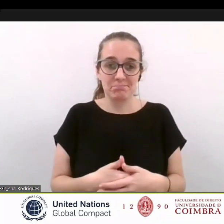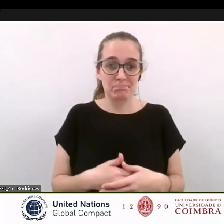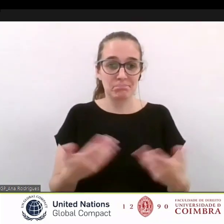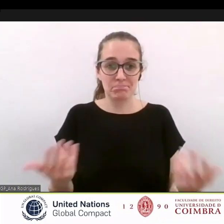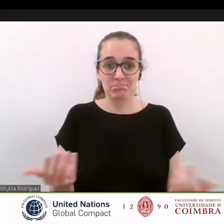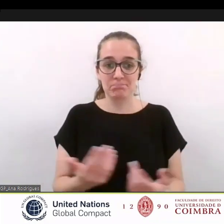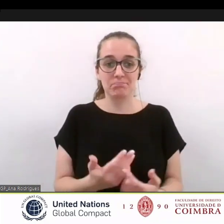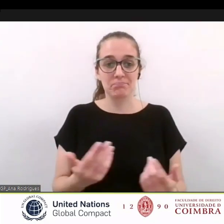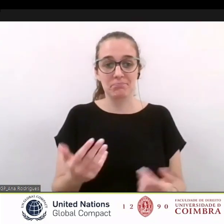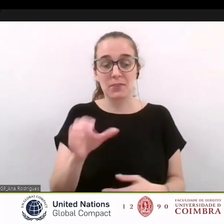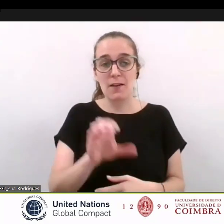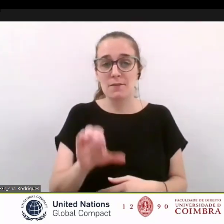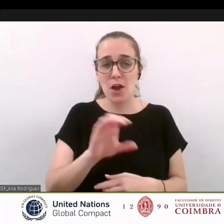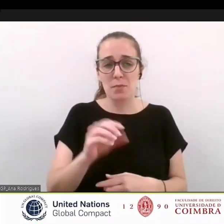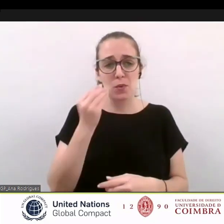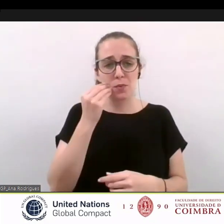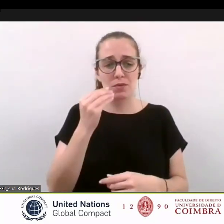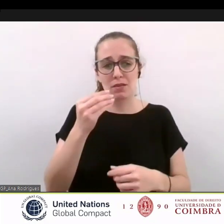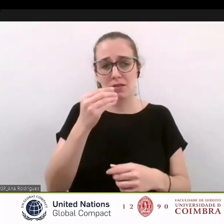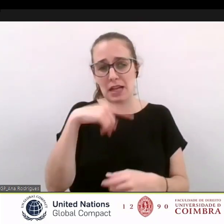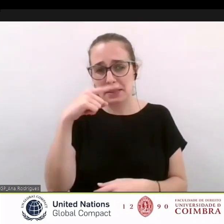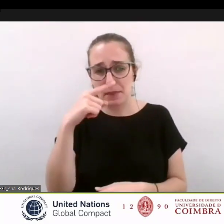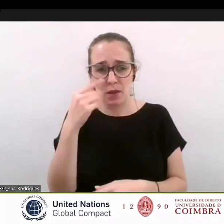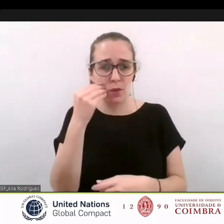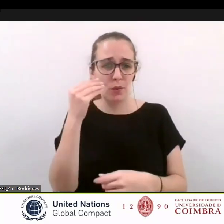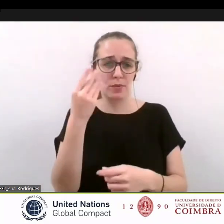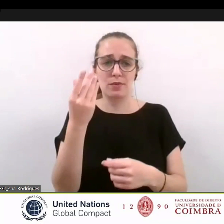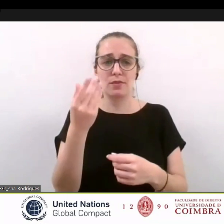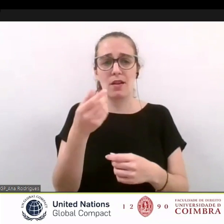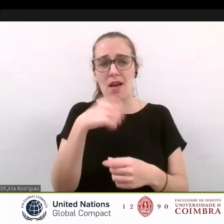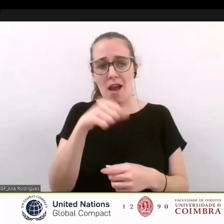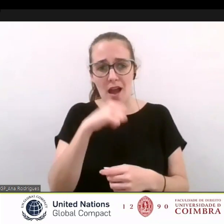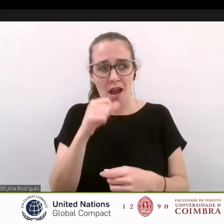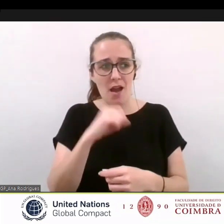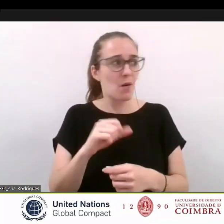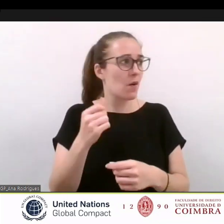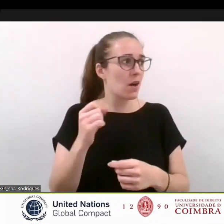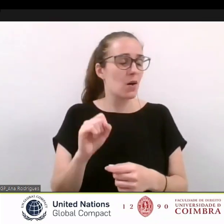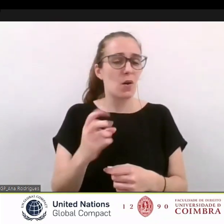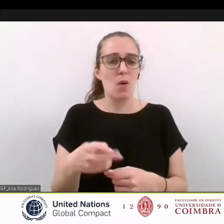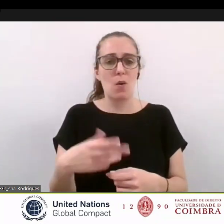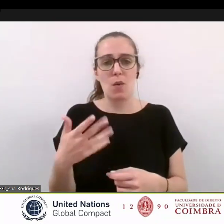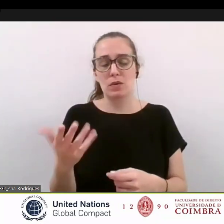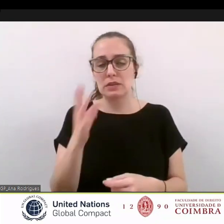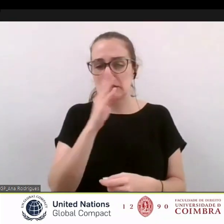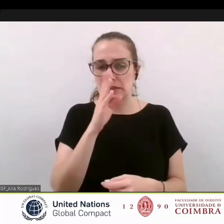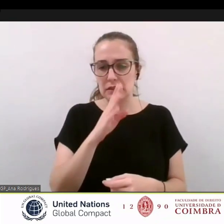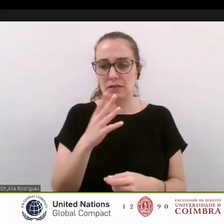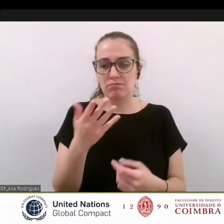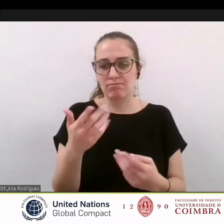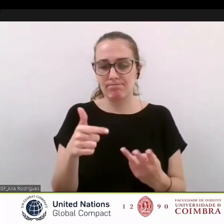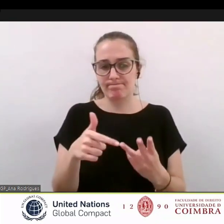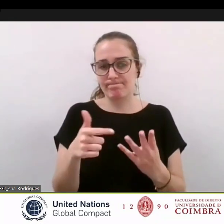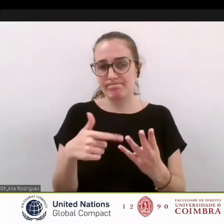alteração do tipo de descarga nos lavatórios, por exemplo, sei lá,